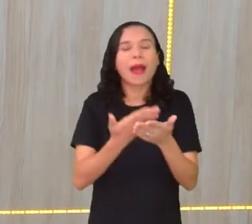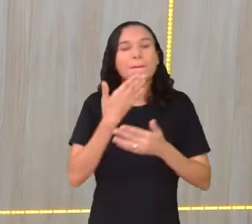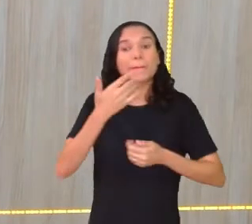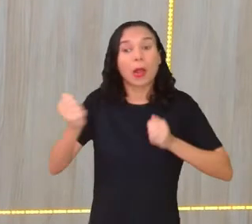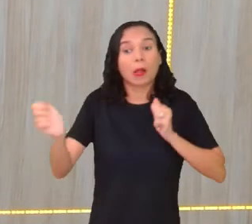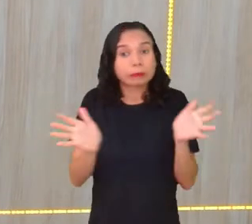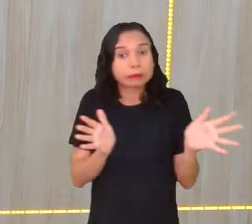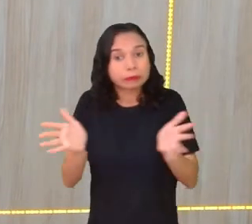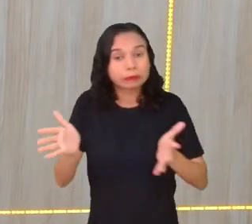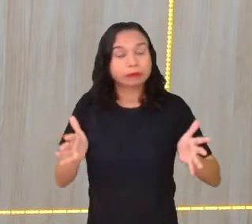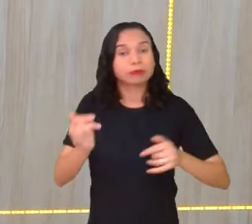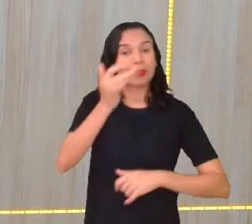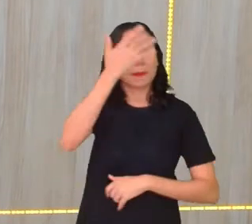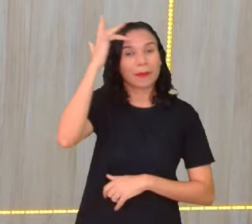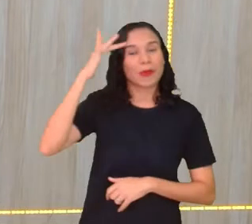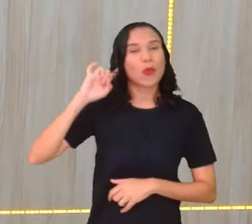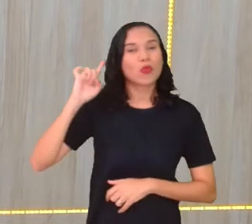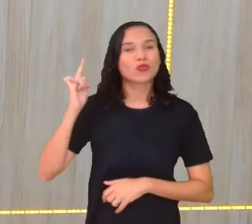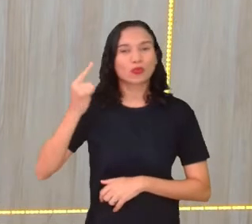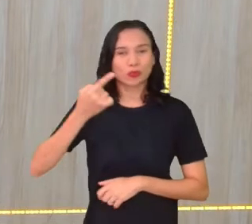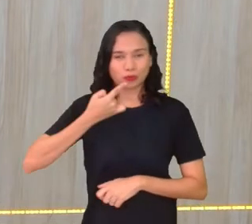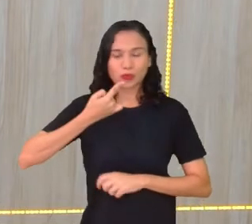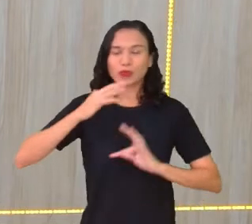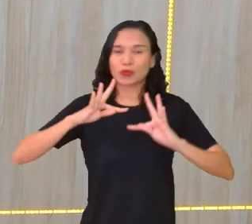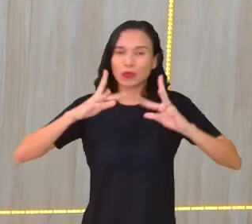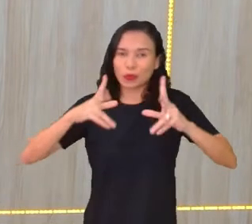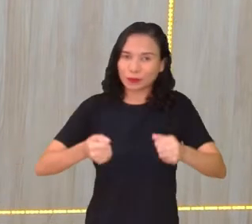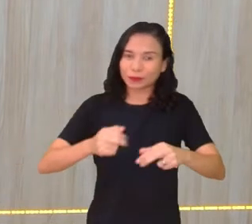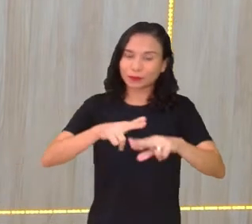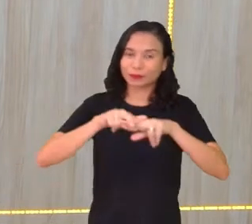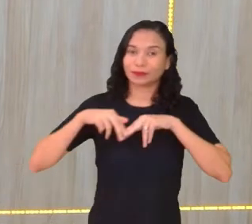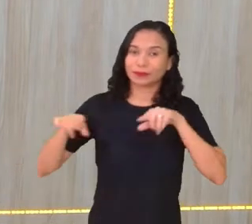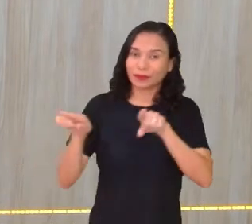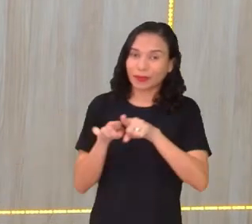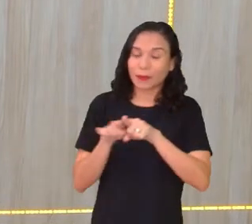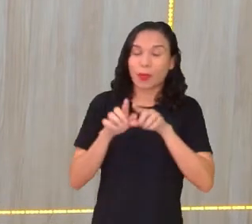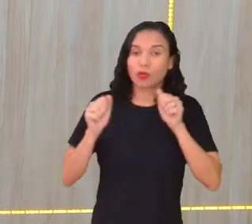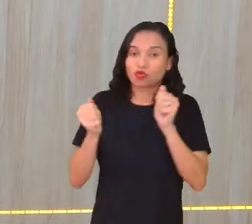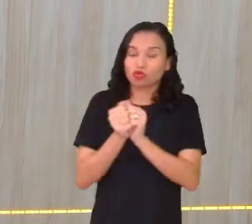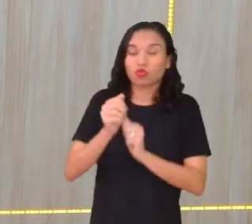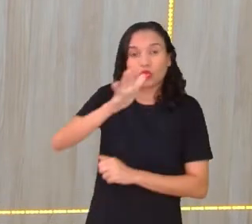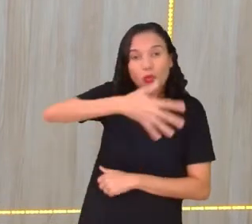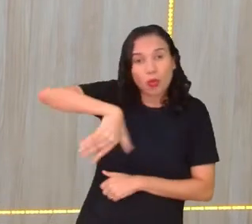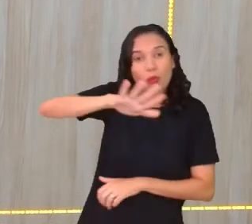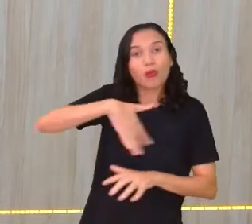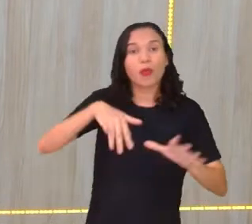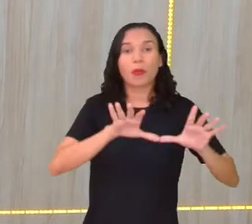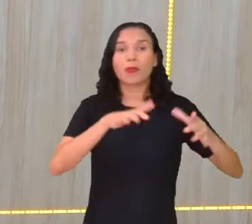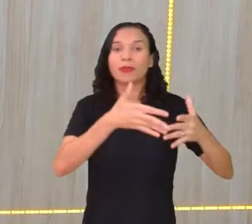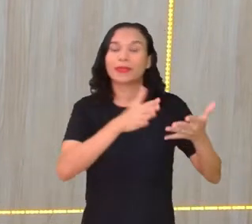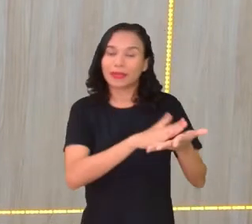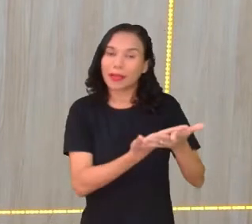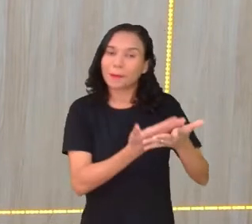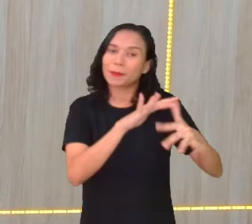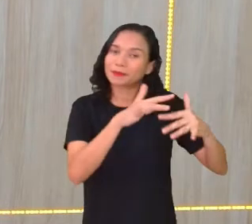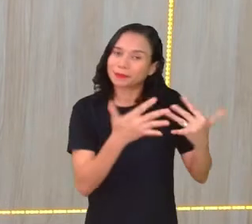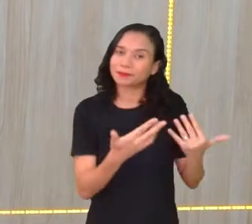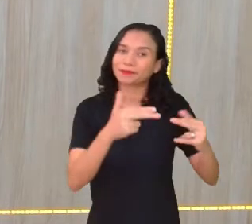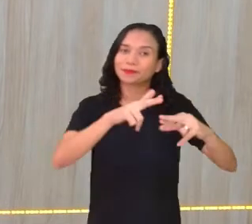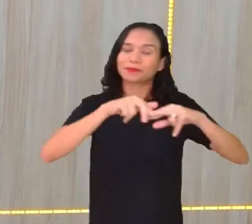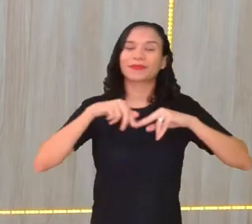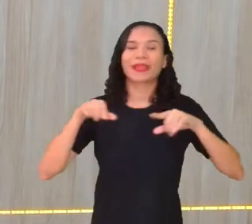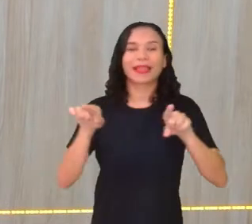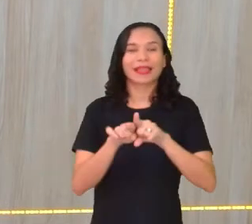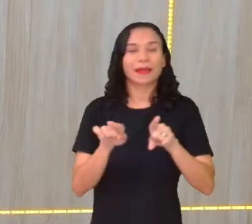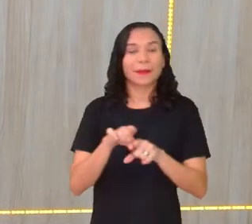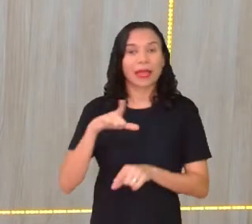se tornem mais acessíveis para todos e todas, junto com toda a equipe de intérpretes, né? E nós